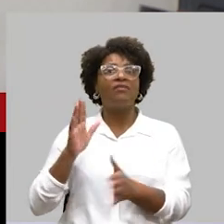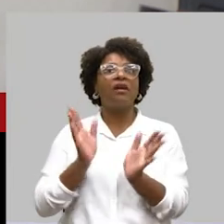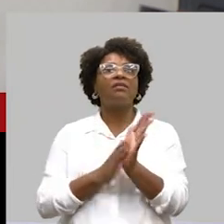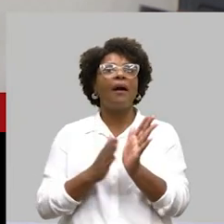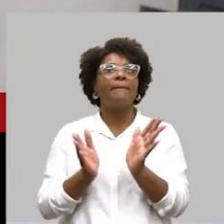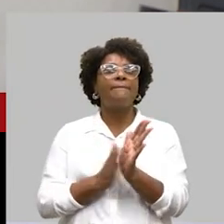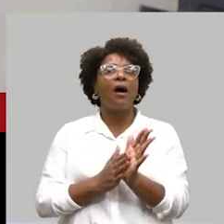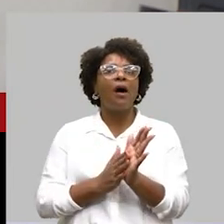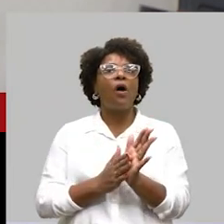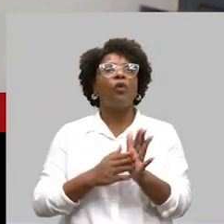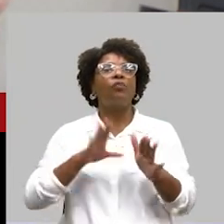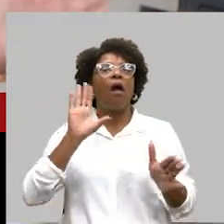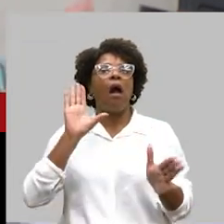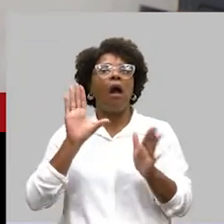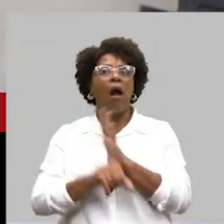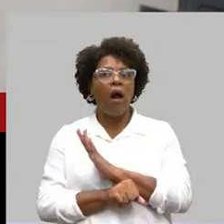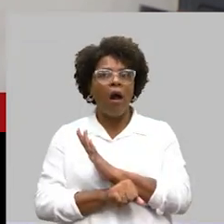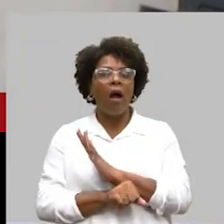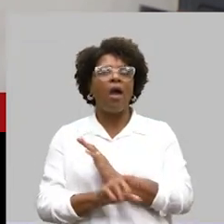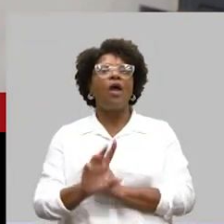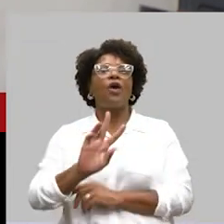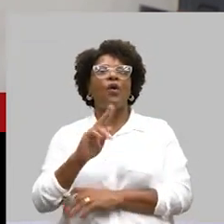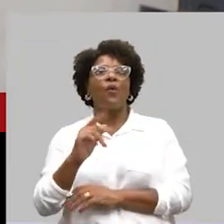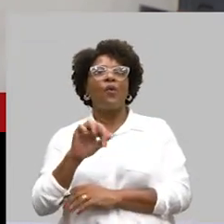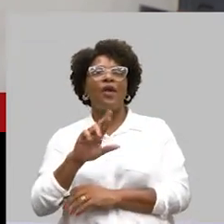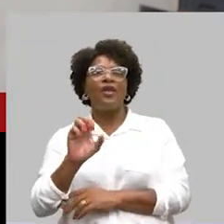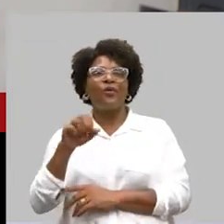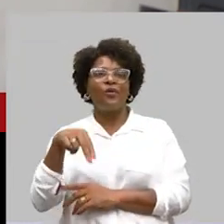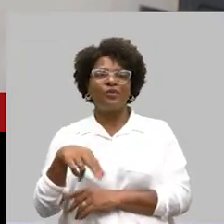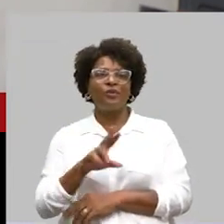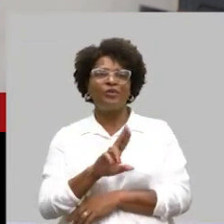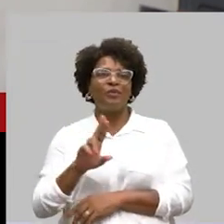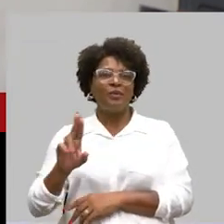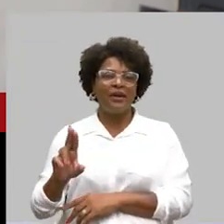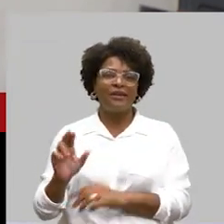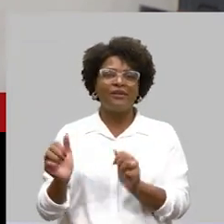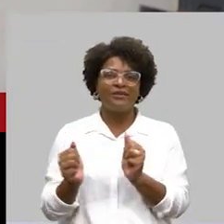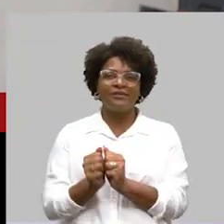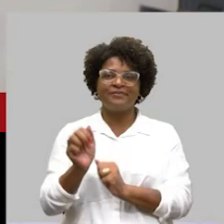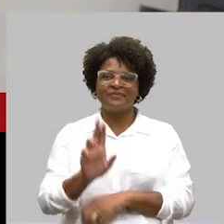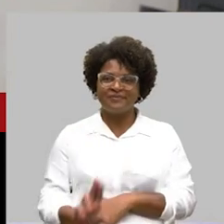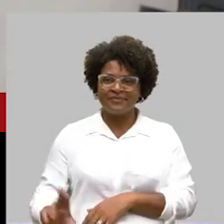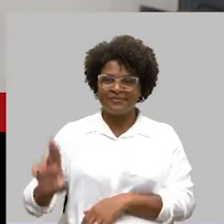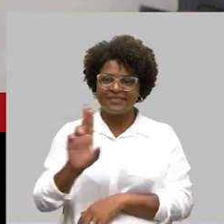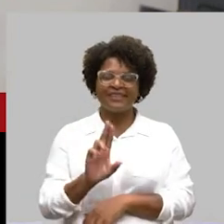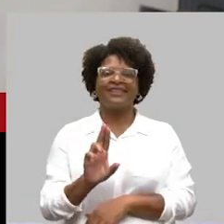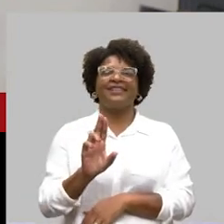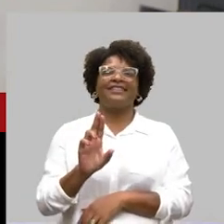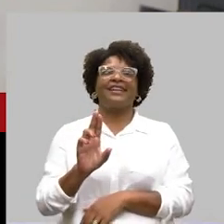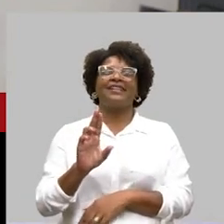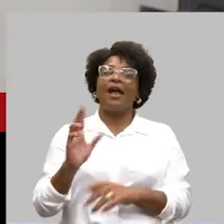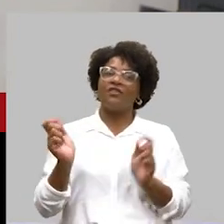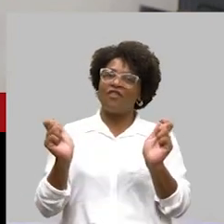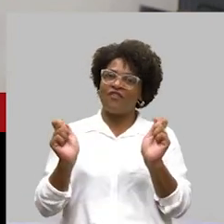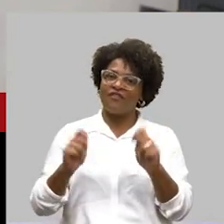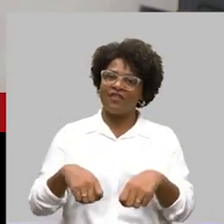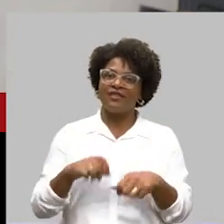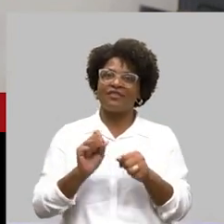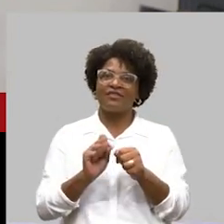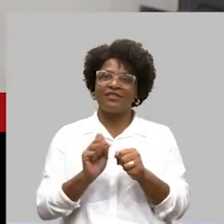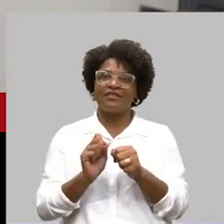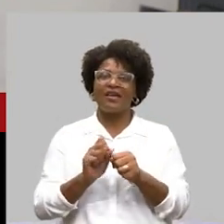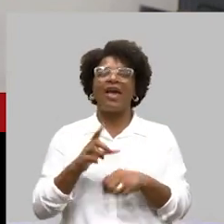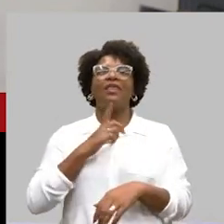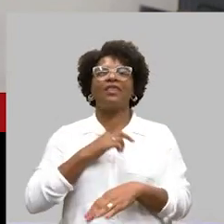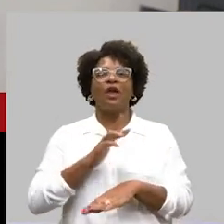acadêmica resgatar a universidade para democracia e agora a gente tem de volta um reitor eleito